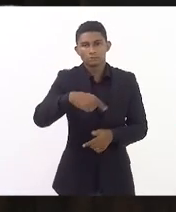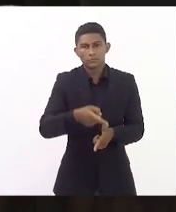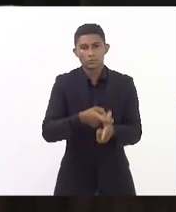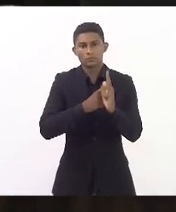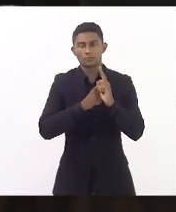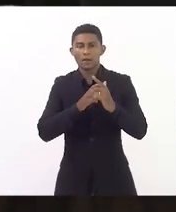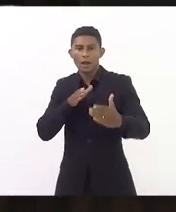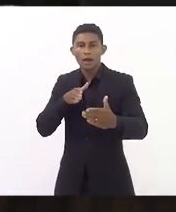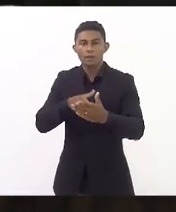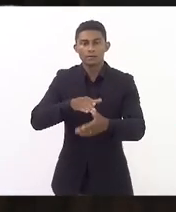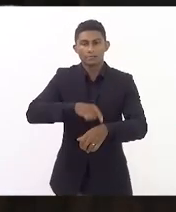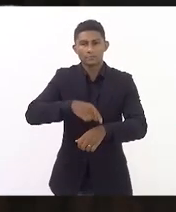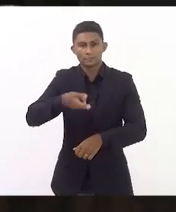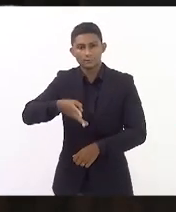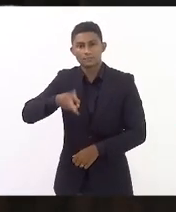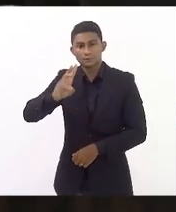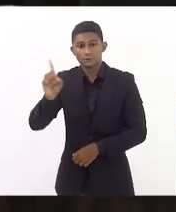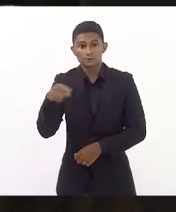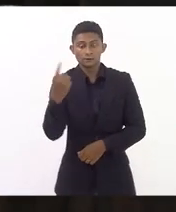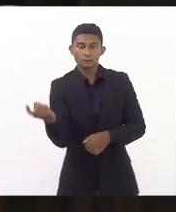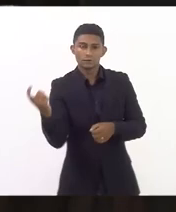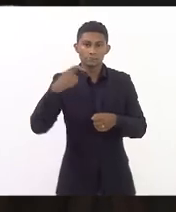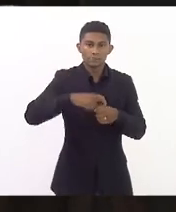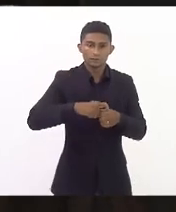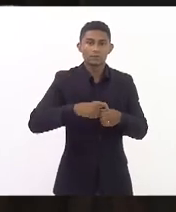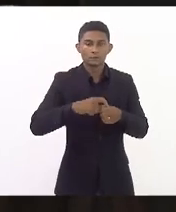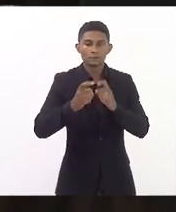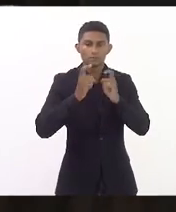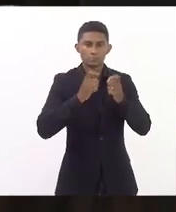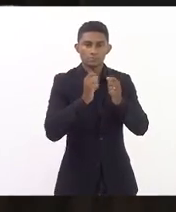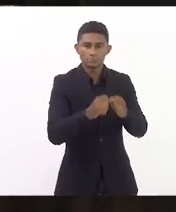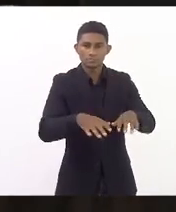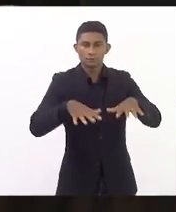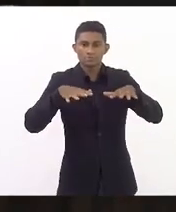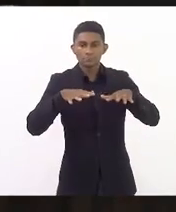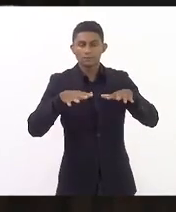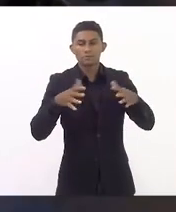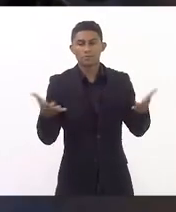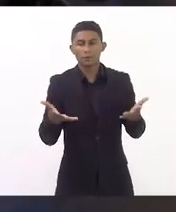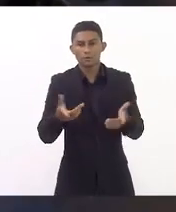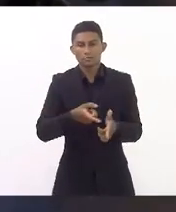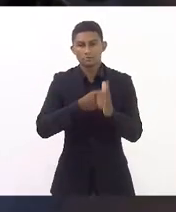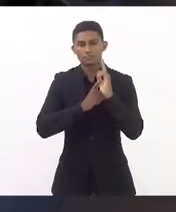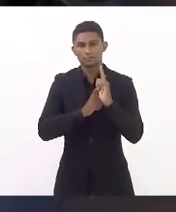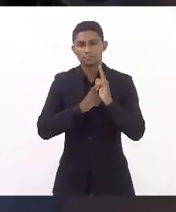sessão até às 15 horas, quando retornaremos com a ordem do dia. Está suspensa a sessão.